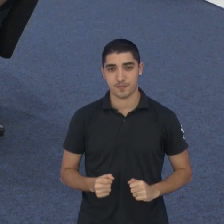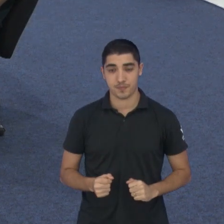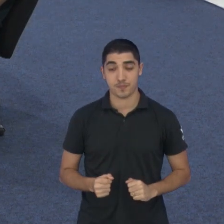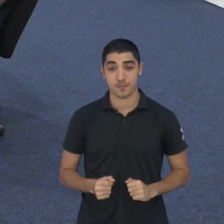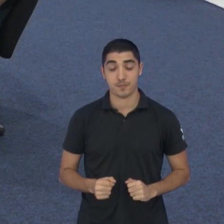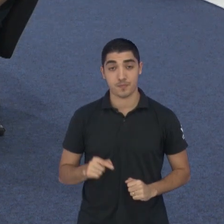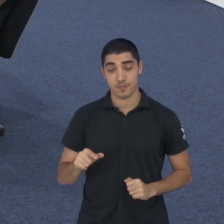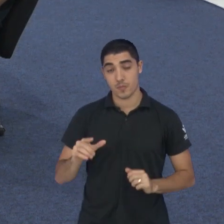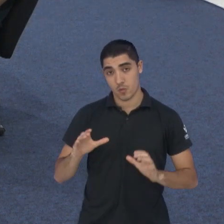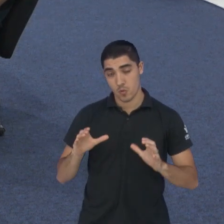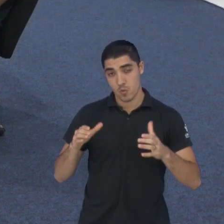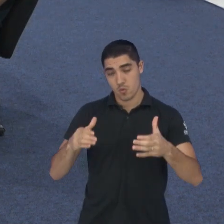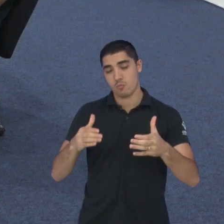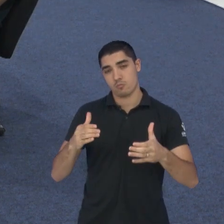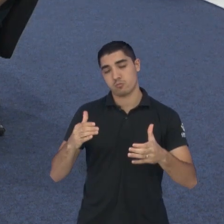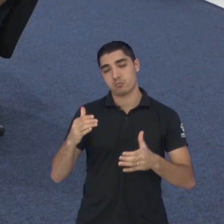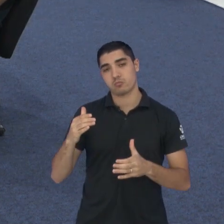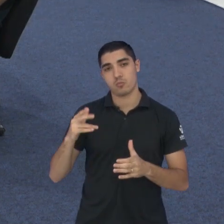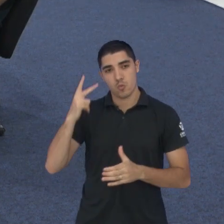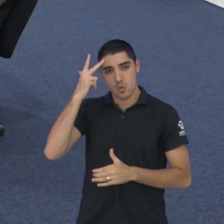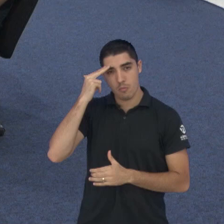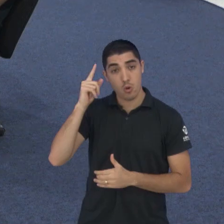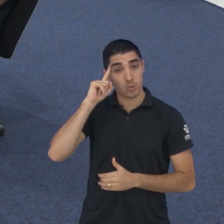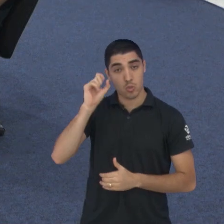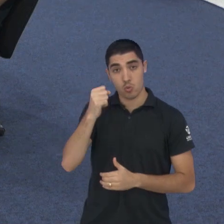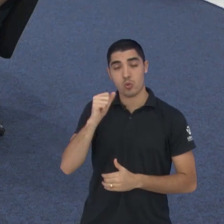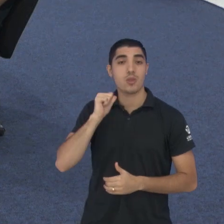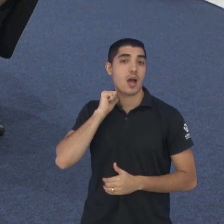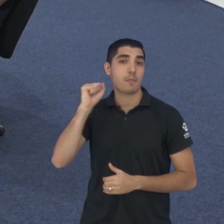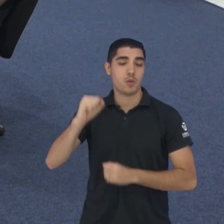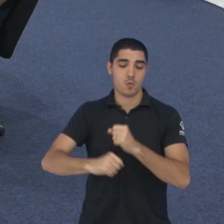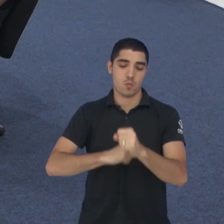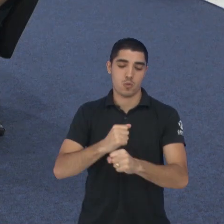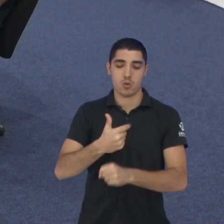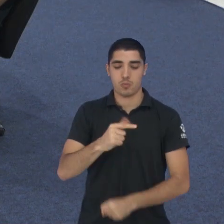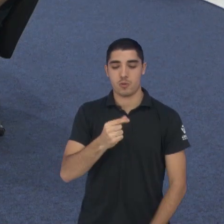rito ordinário, 8 de abril de 2024.